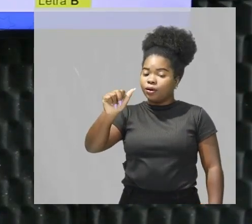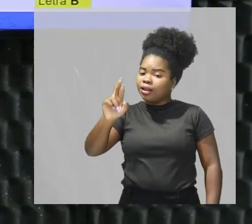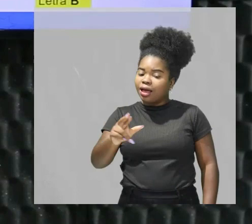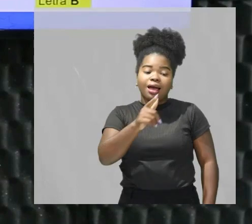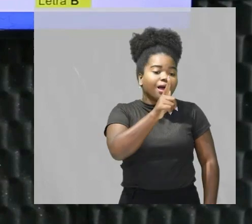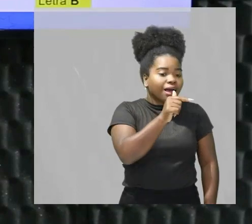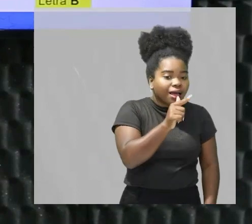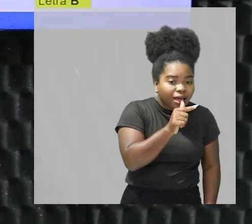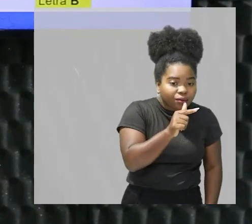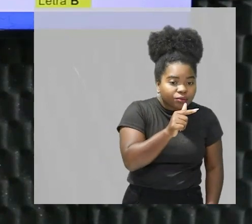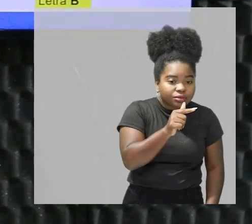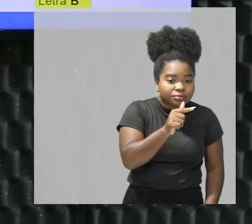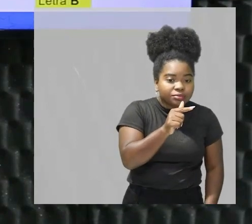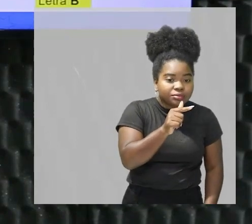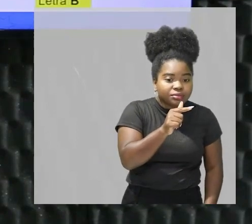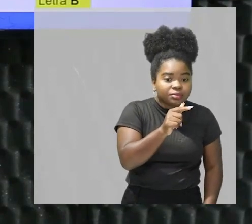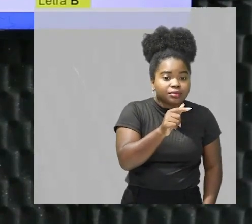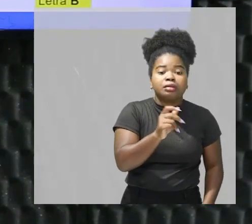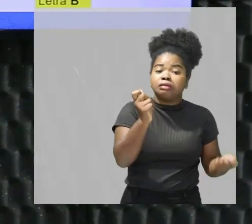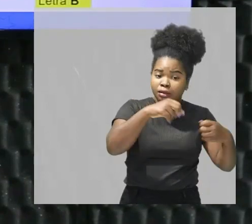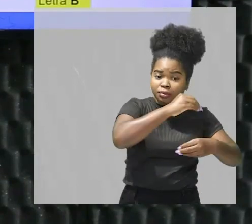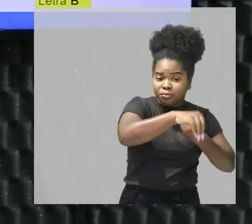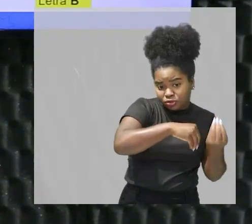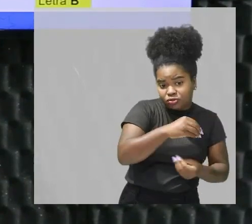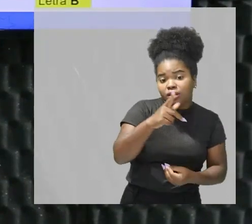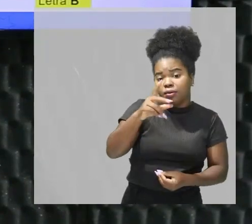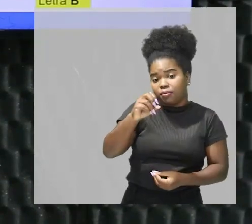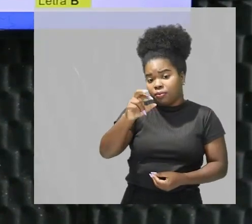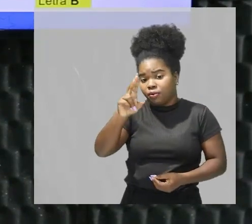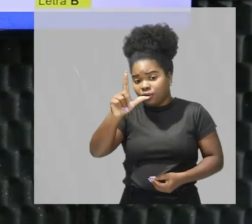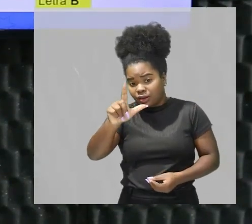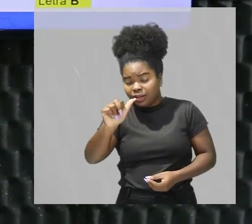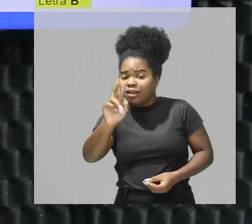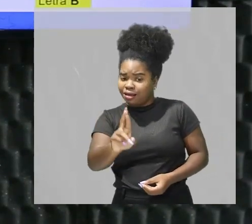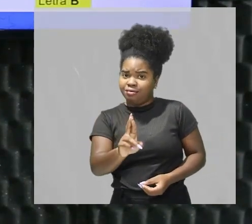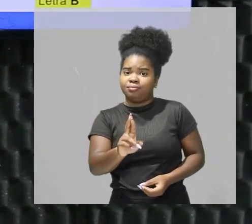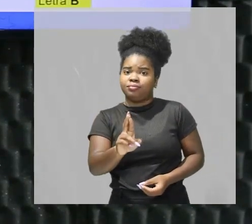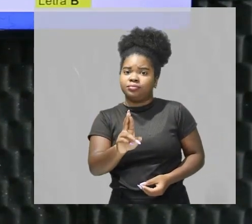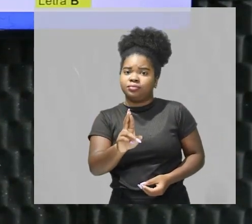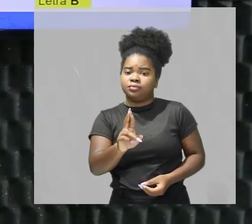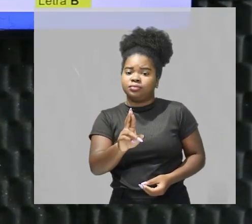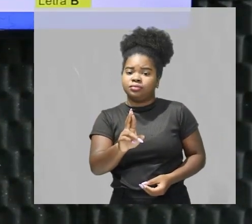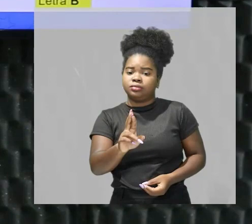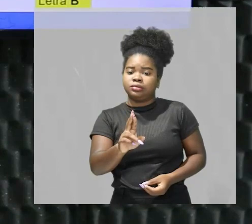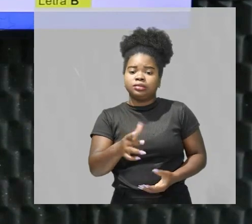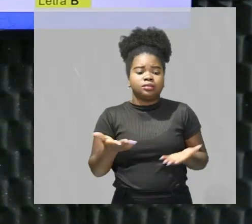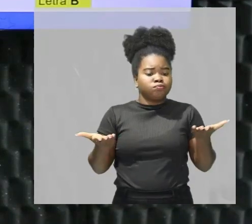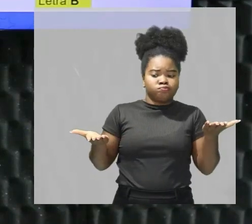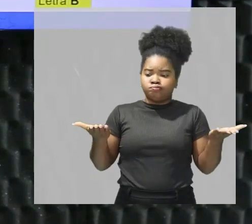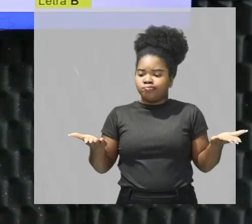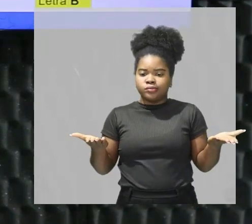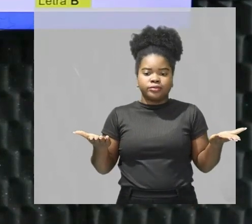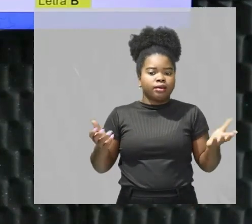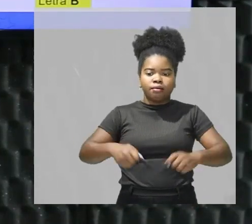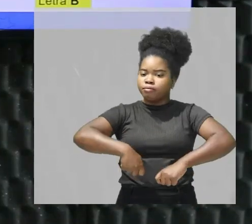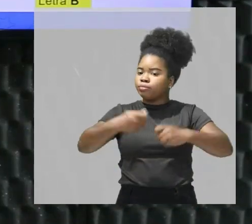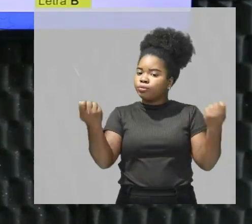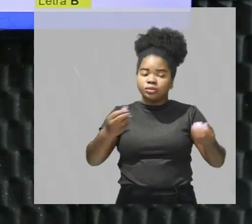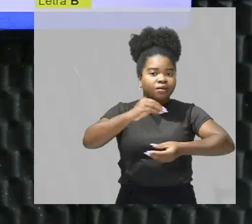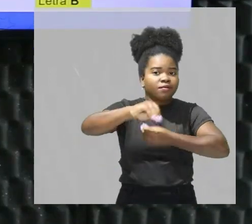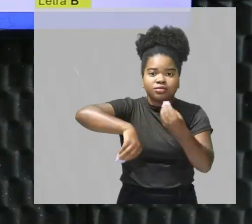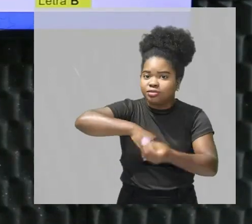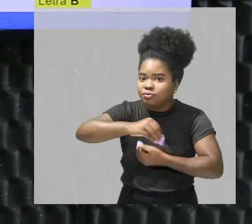ela é polar. Por isso que também a questão falou que eles não se misturam. Tudo bem?